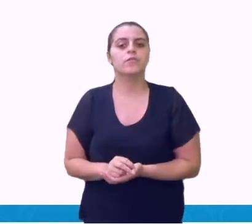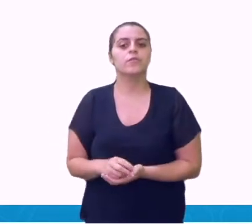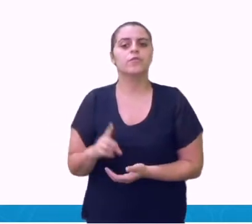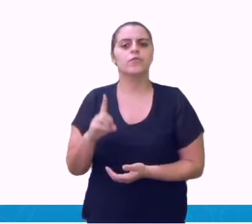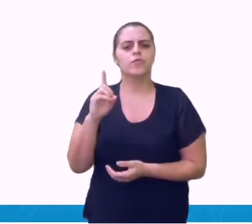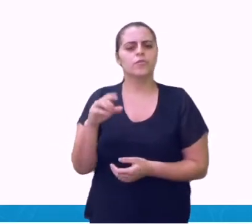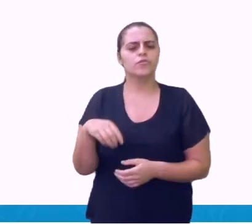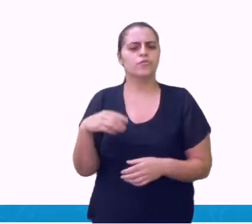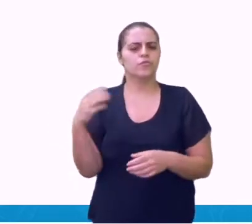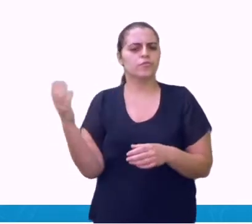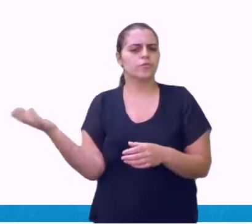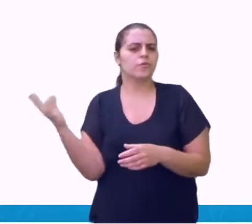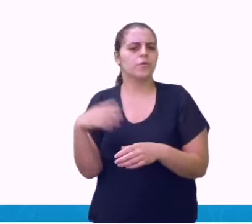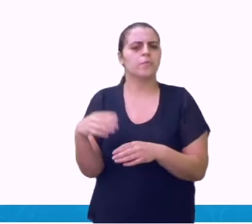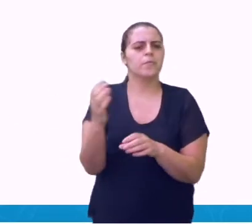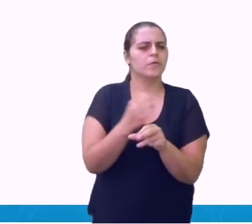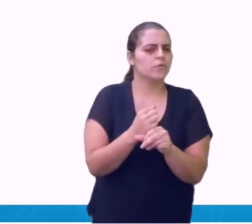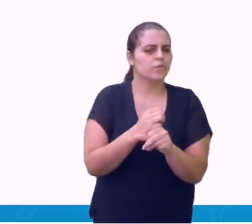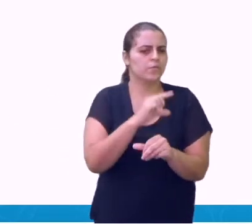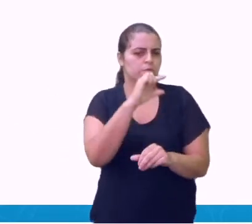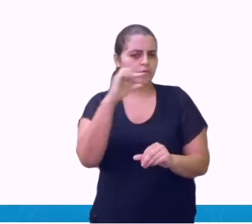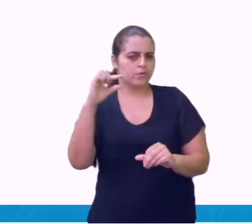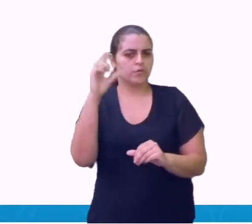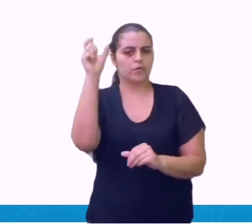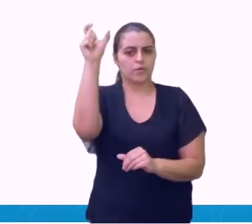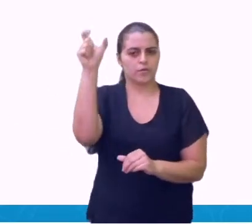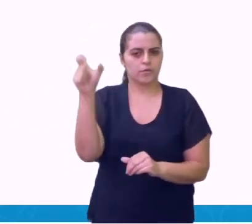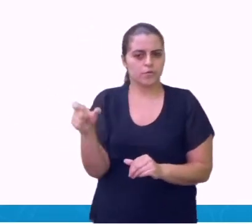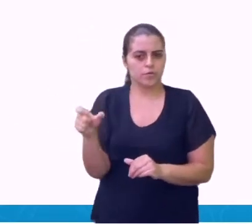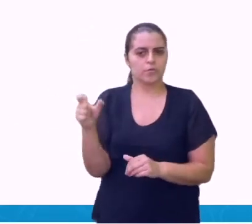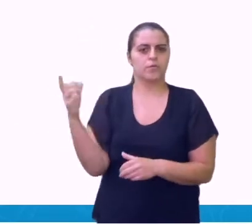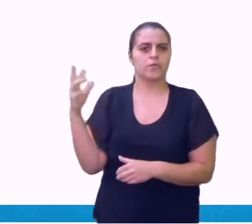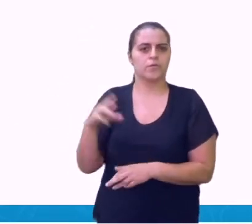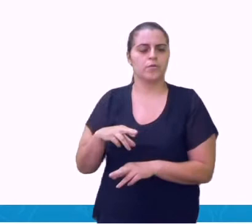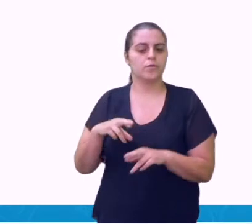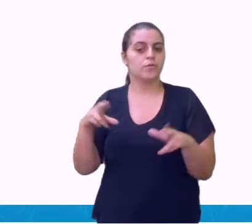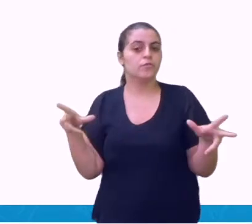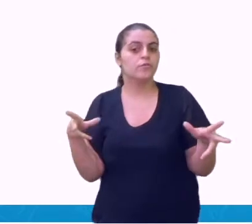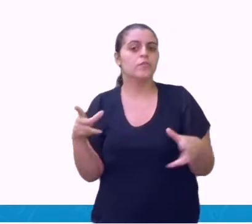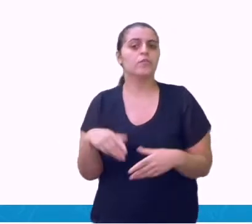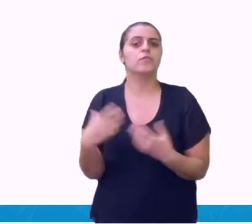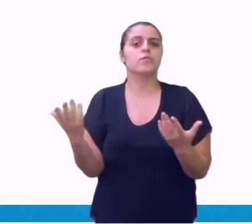de um cálculo, de uma operação matemática, para uma